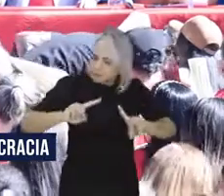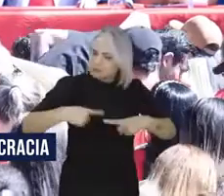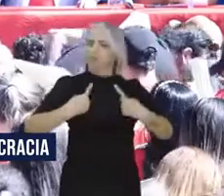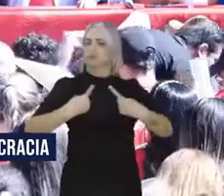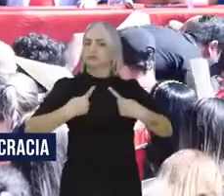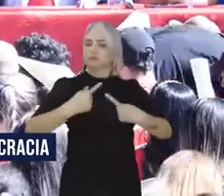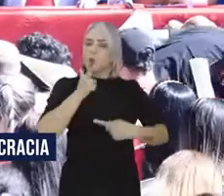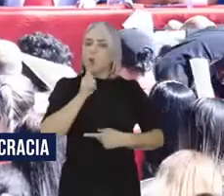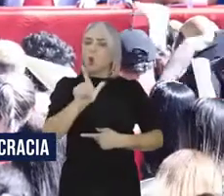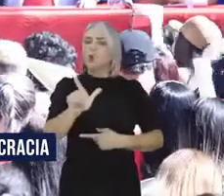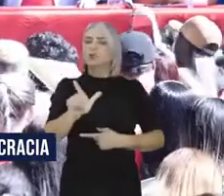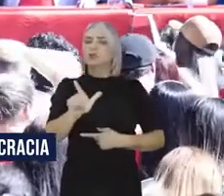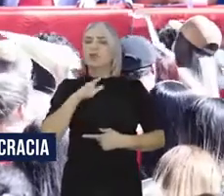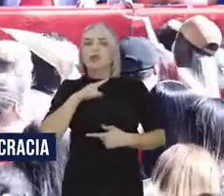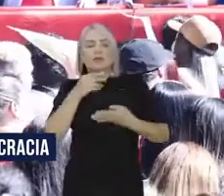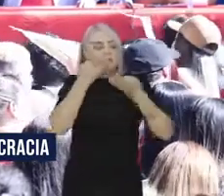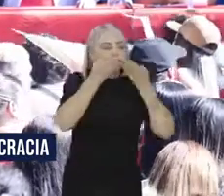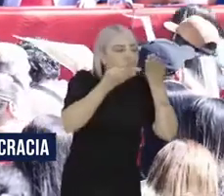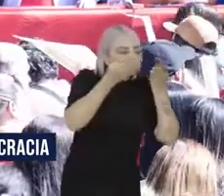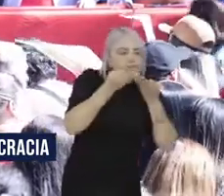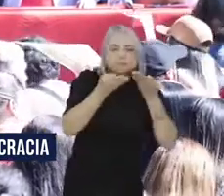manter um atendimento, para a gente conseguir